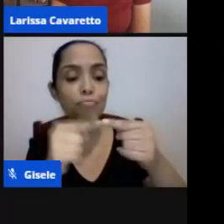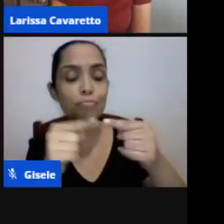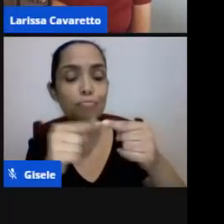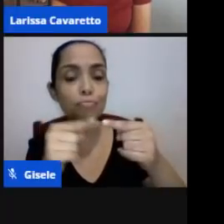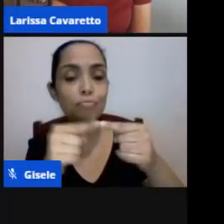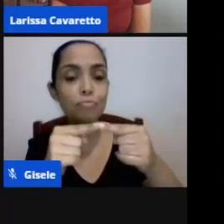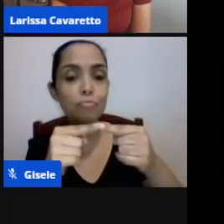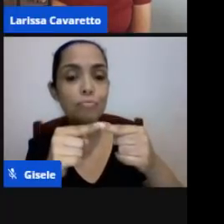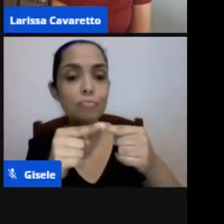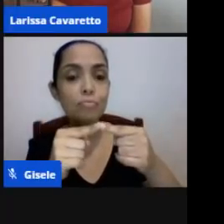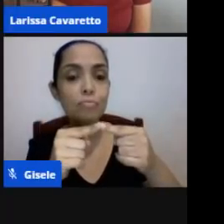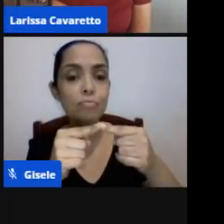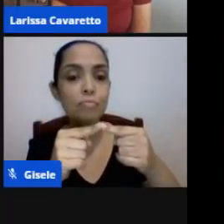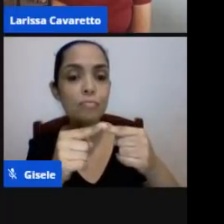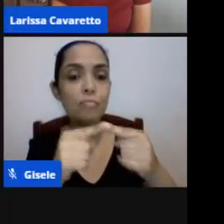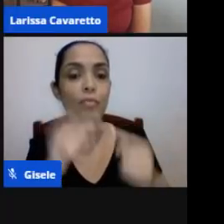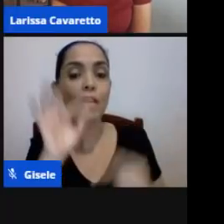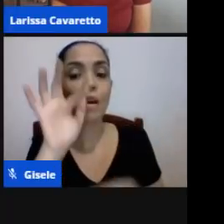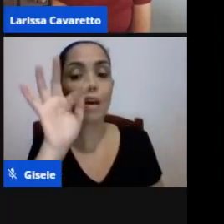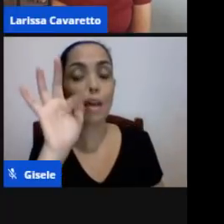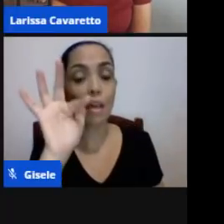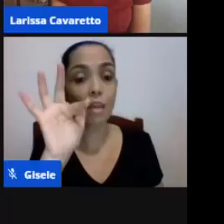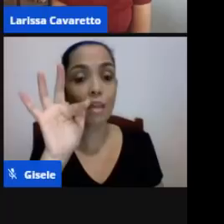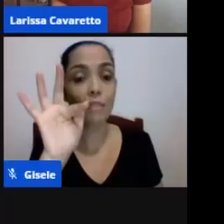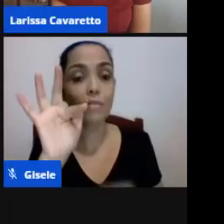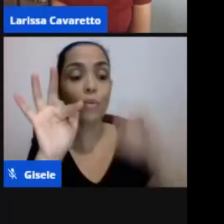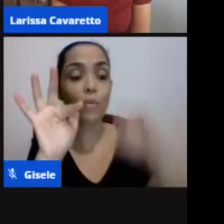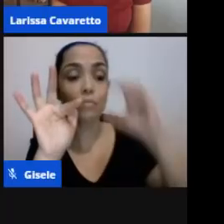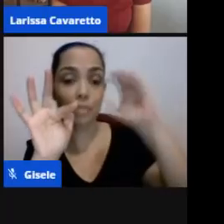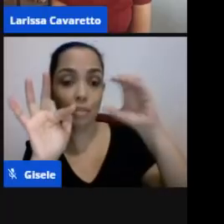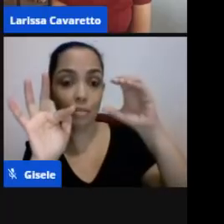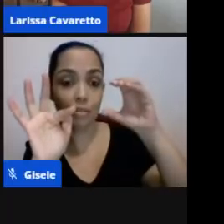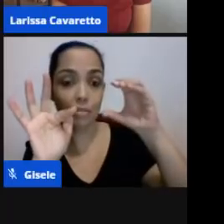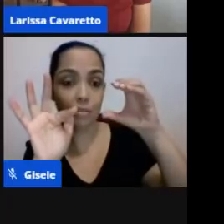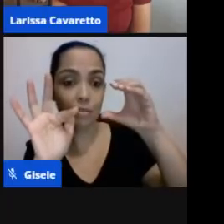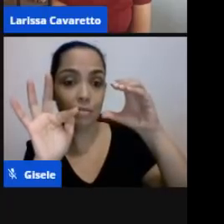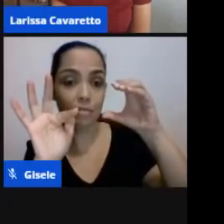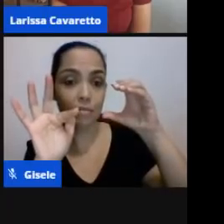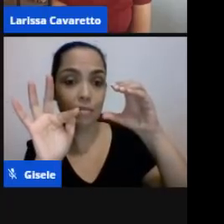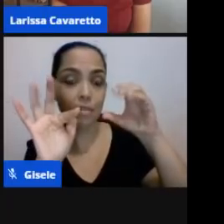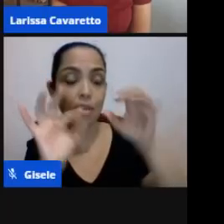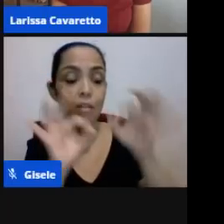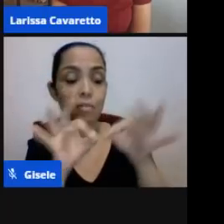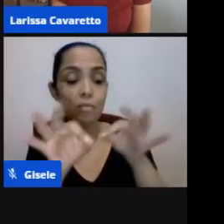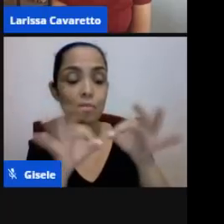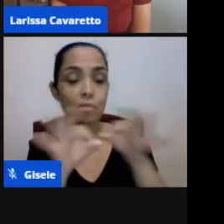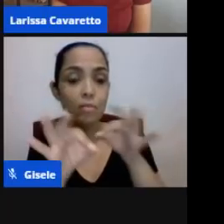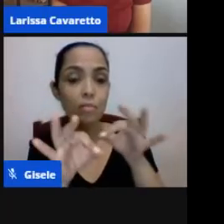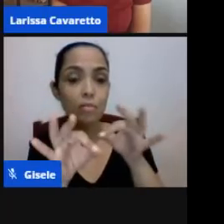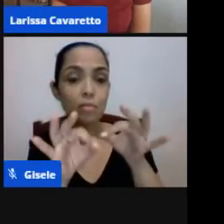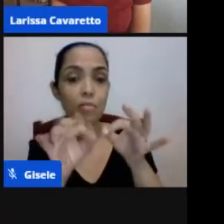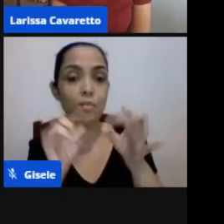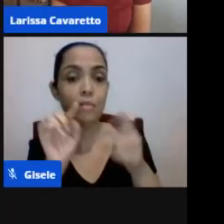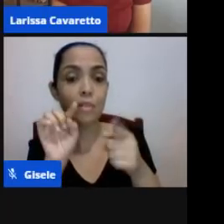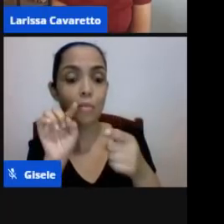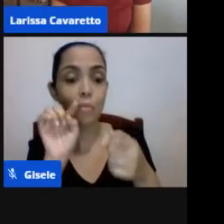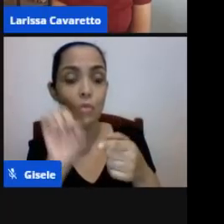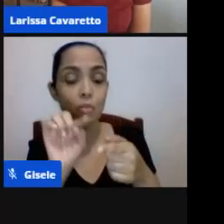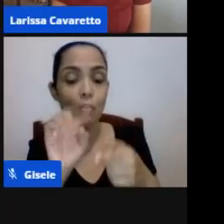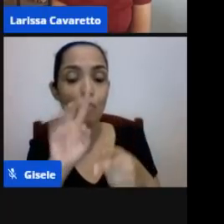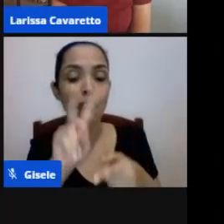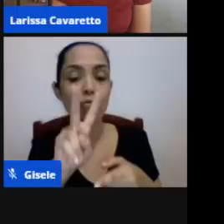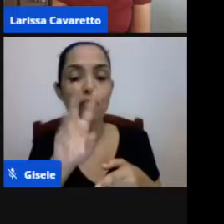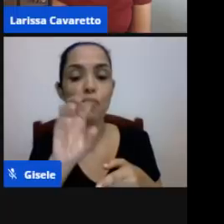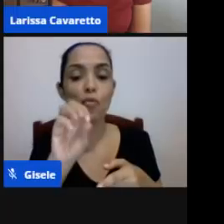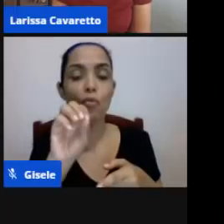ou Celsius é selecionada no botão Mode. Além disso, alguns termômetros têm a opção